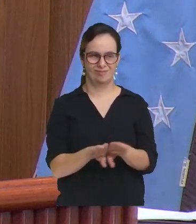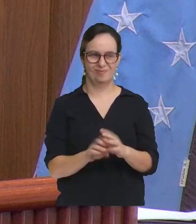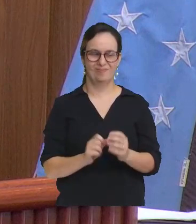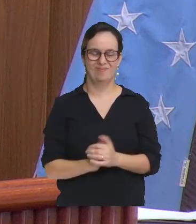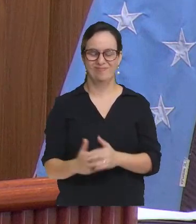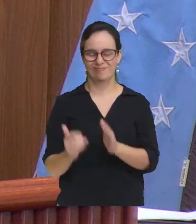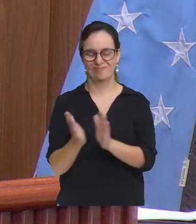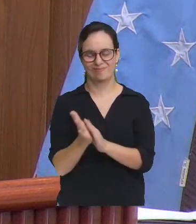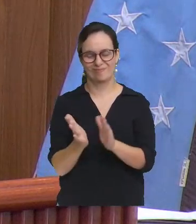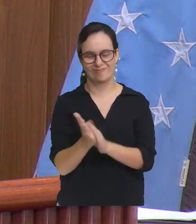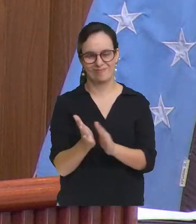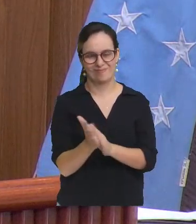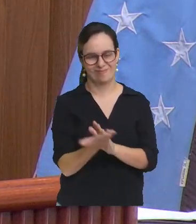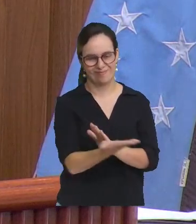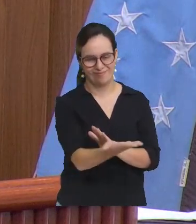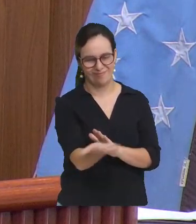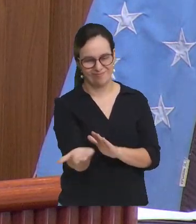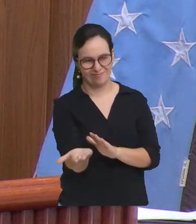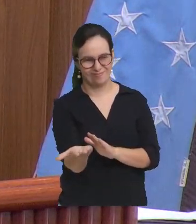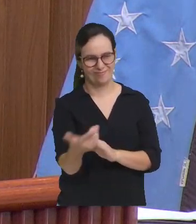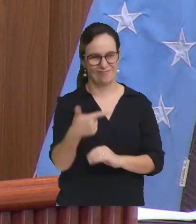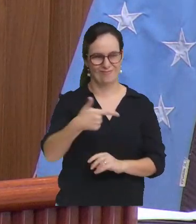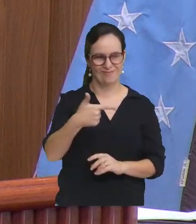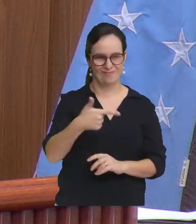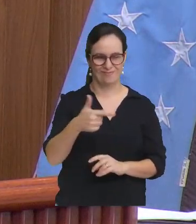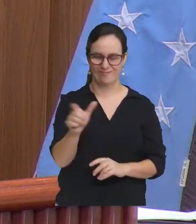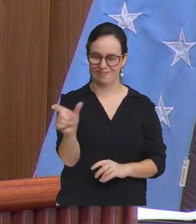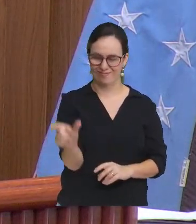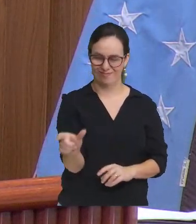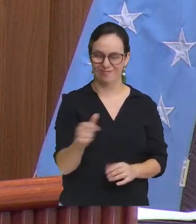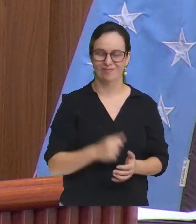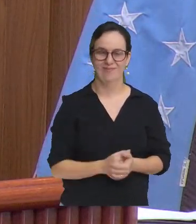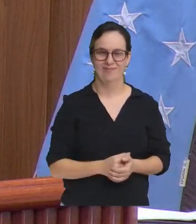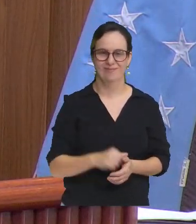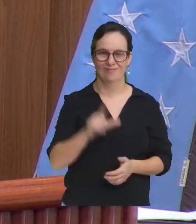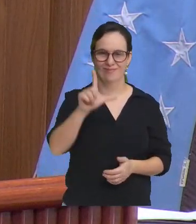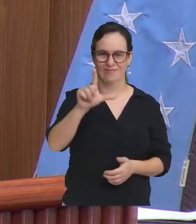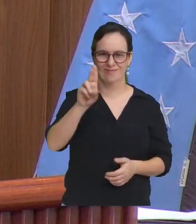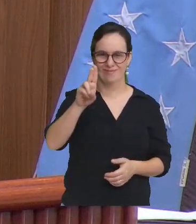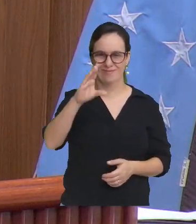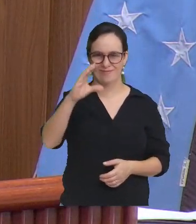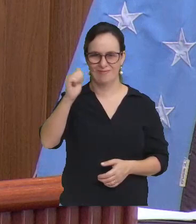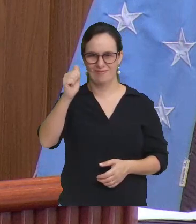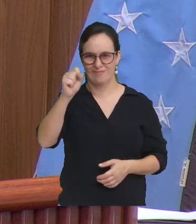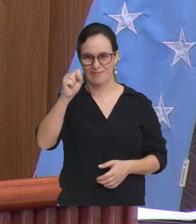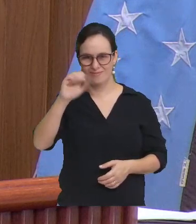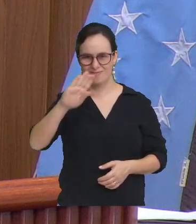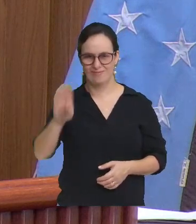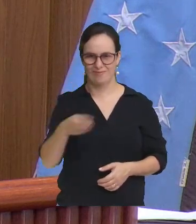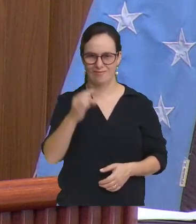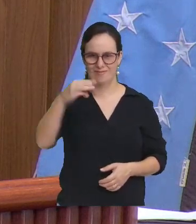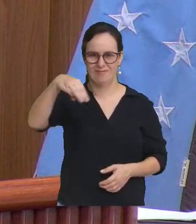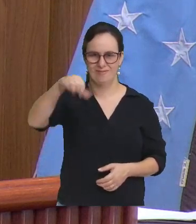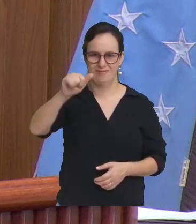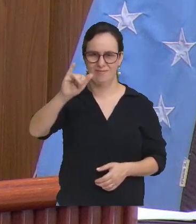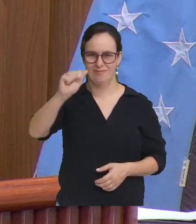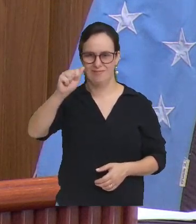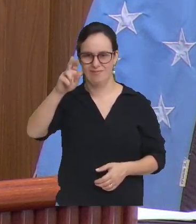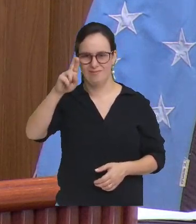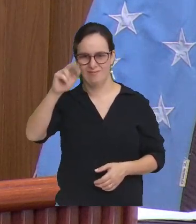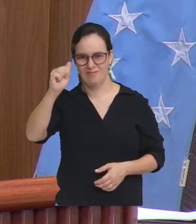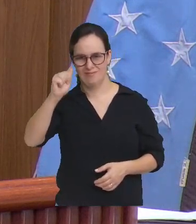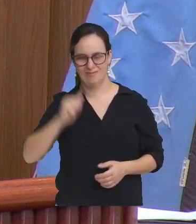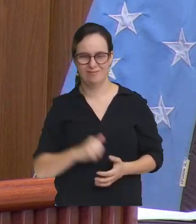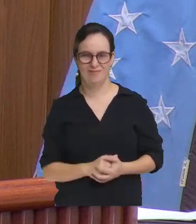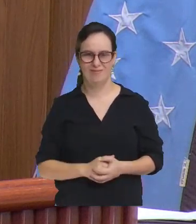aqui, que são os nossos estagiários, que é uma a grande alegria poder estar homenageando